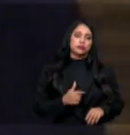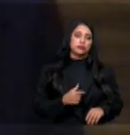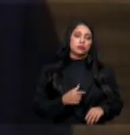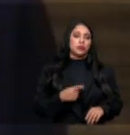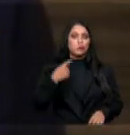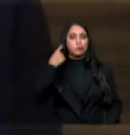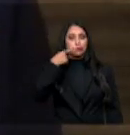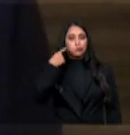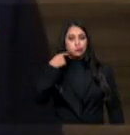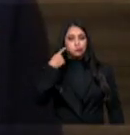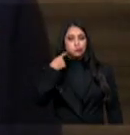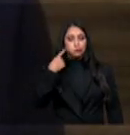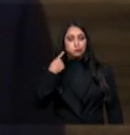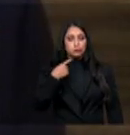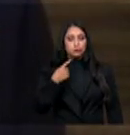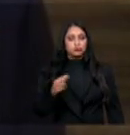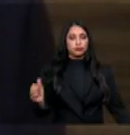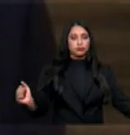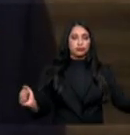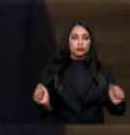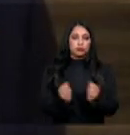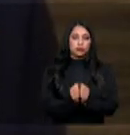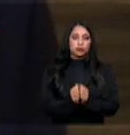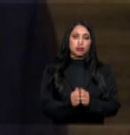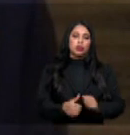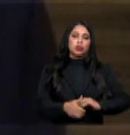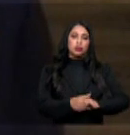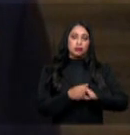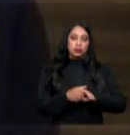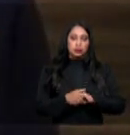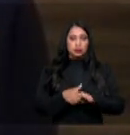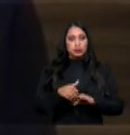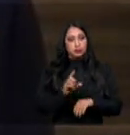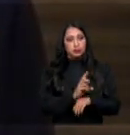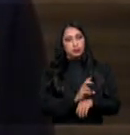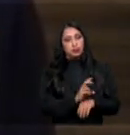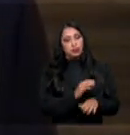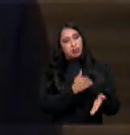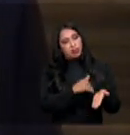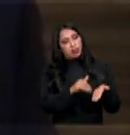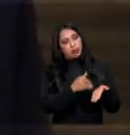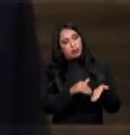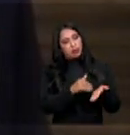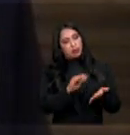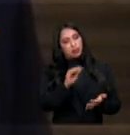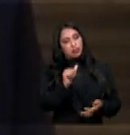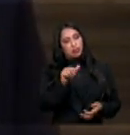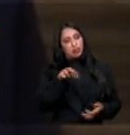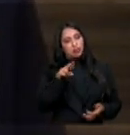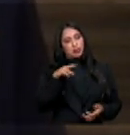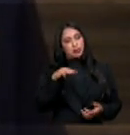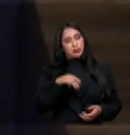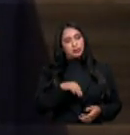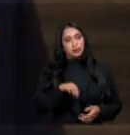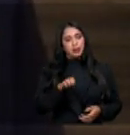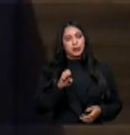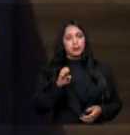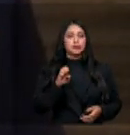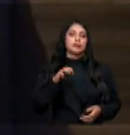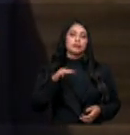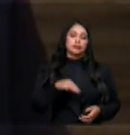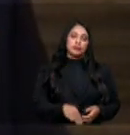grisalhos, curtos, usam terno azul marinho, camisa branca, gravata vermelha ao fundo, vemos